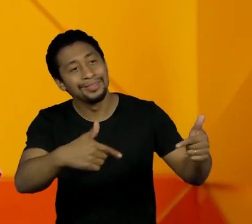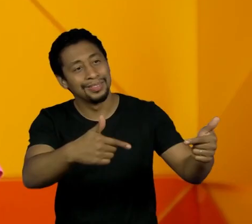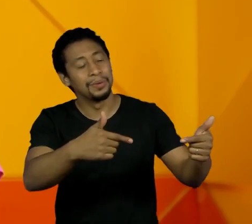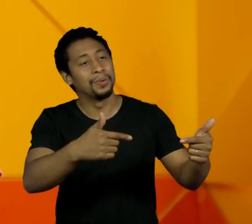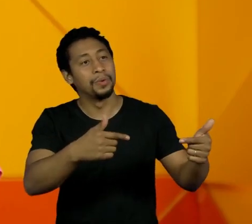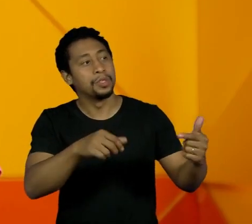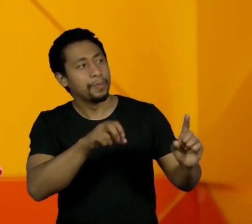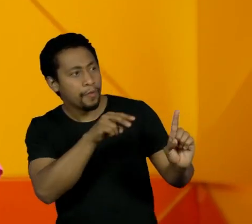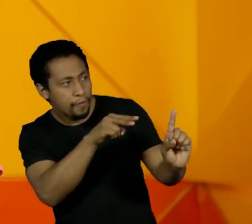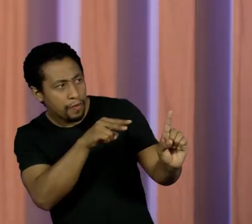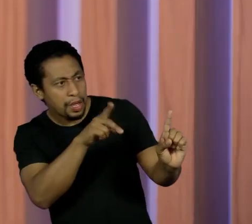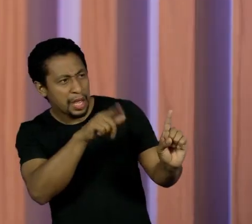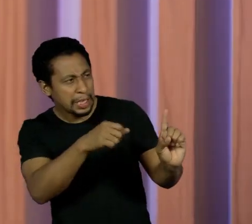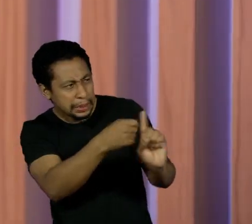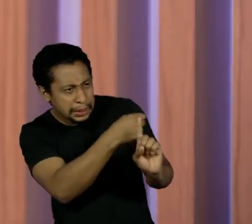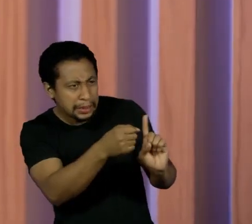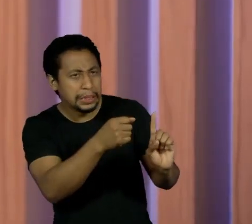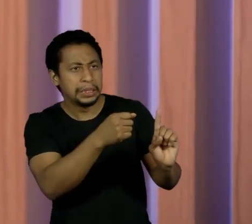como esse?